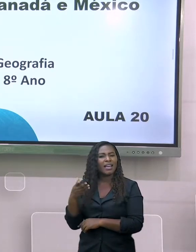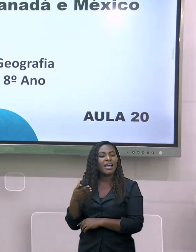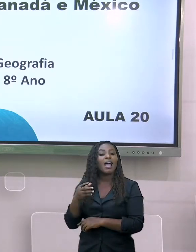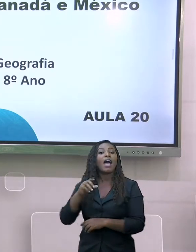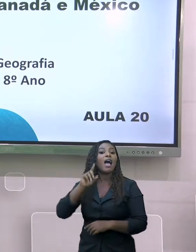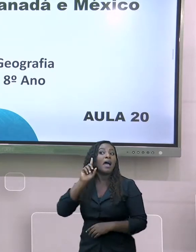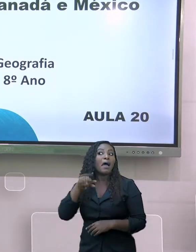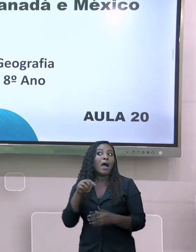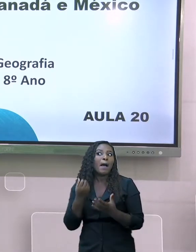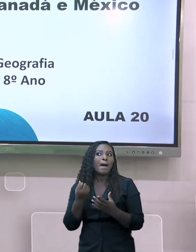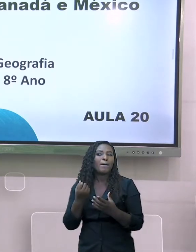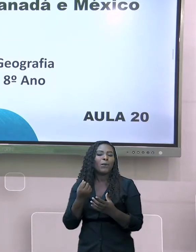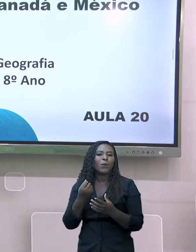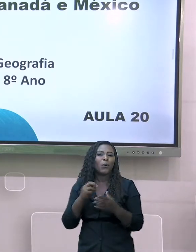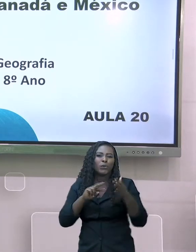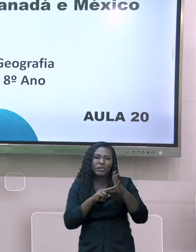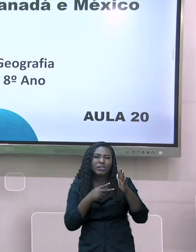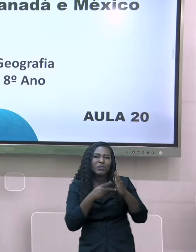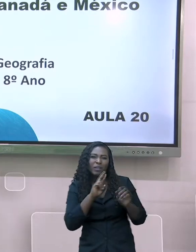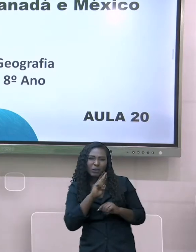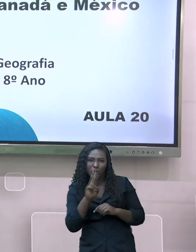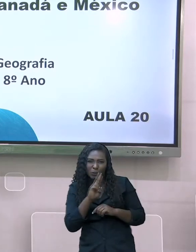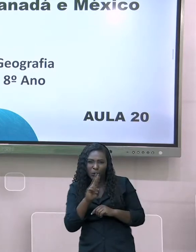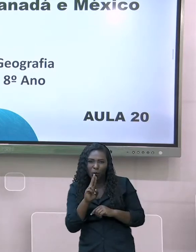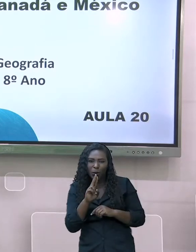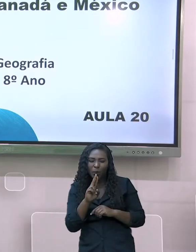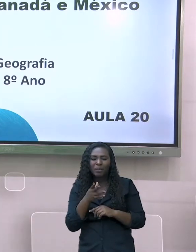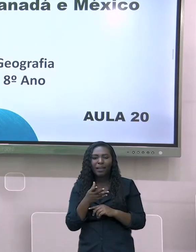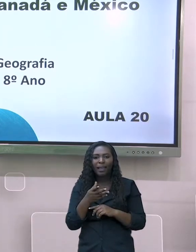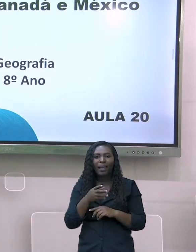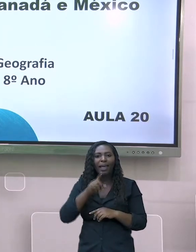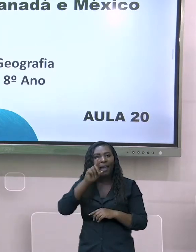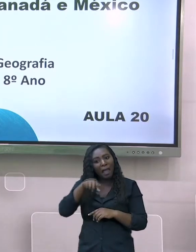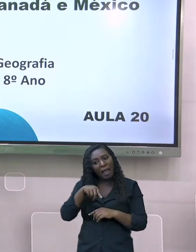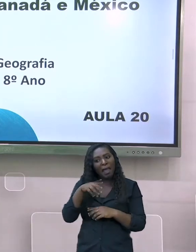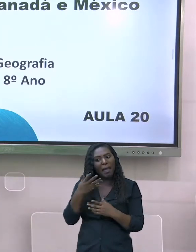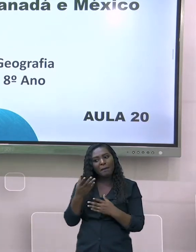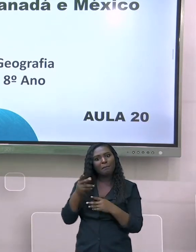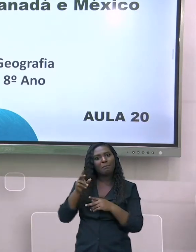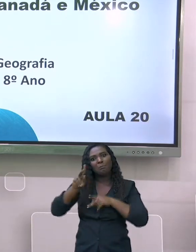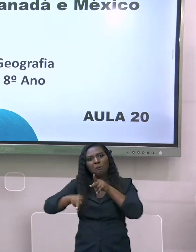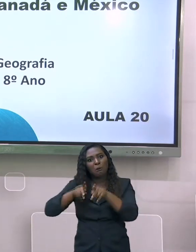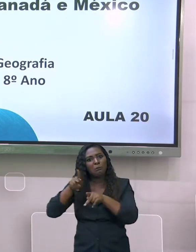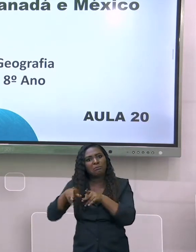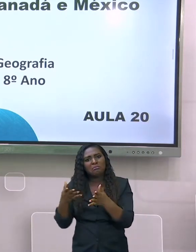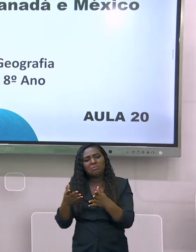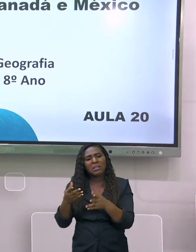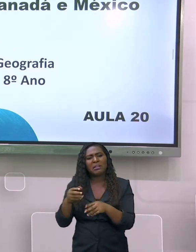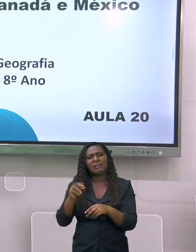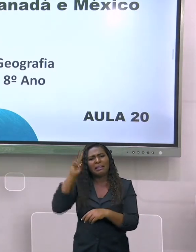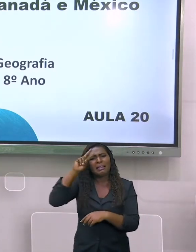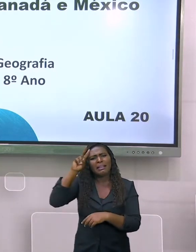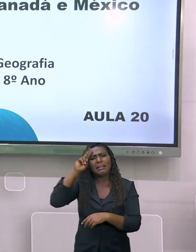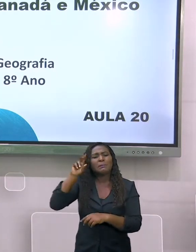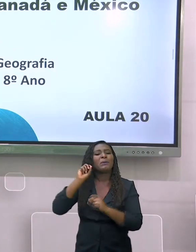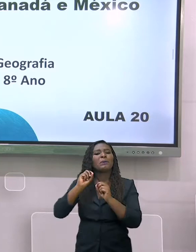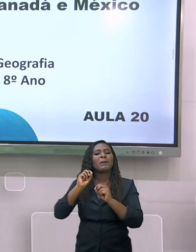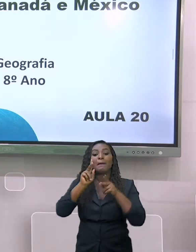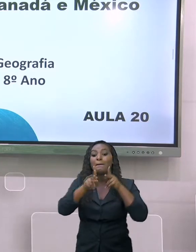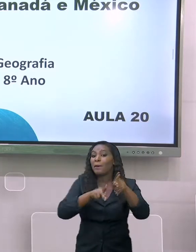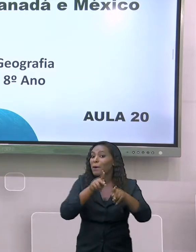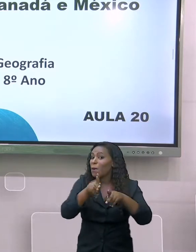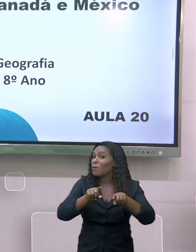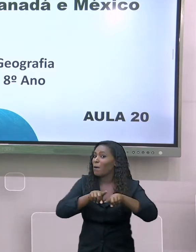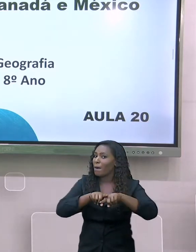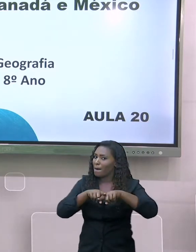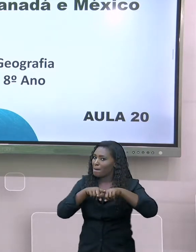tá? Mas o Canadá, o país, ele é grande em extensão, porém, ele